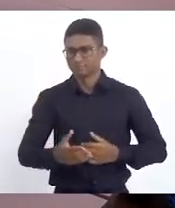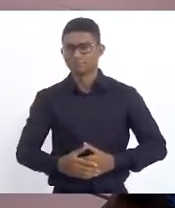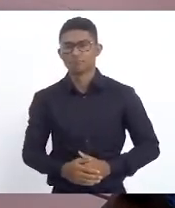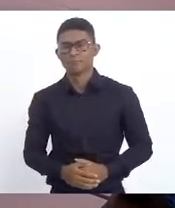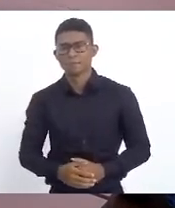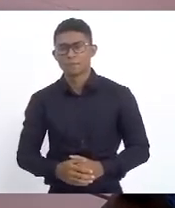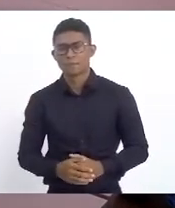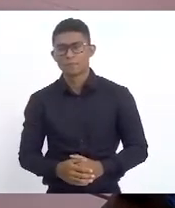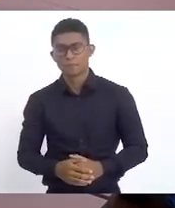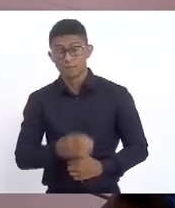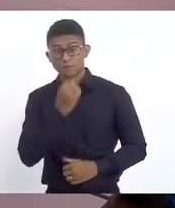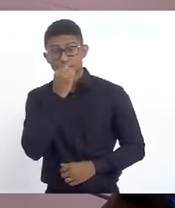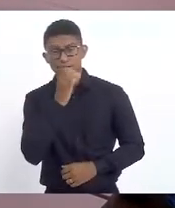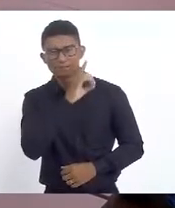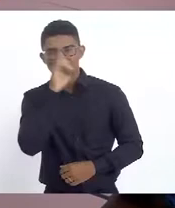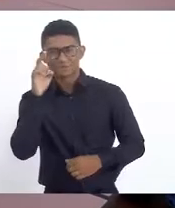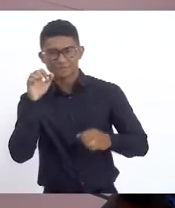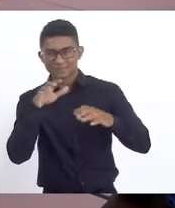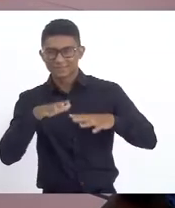Bom dia a todos.